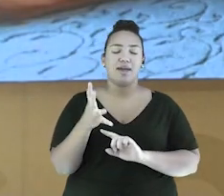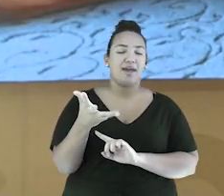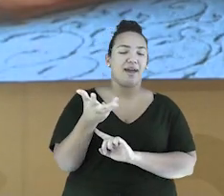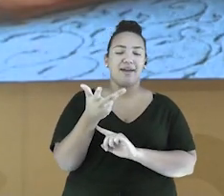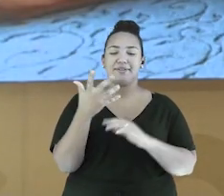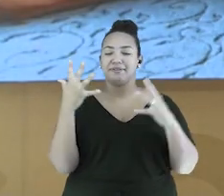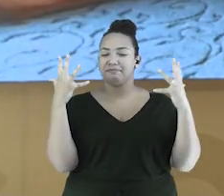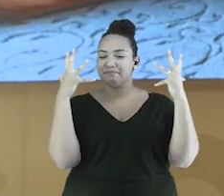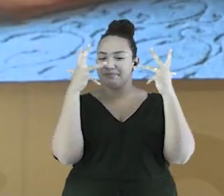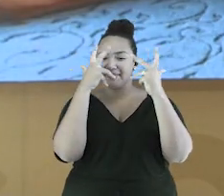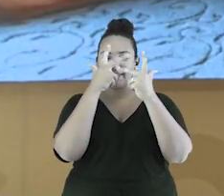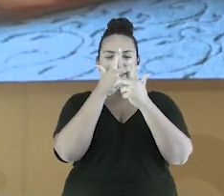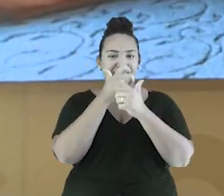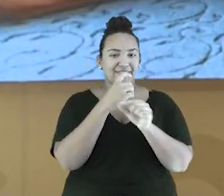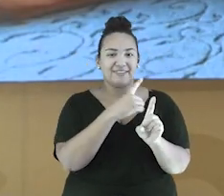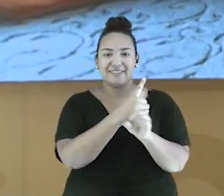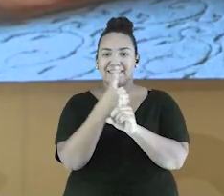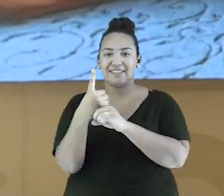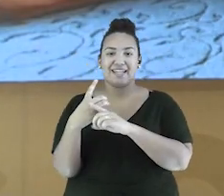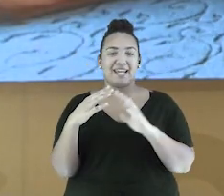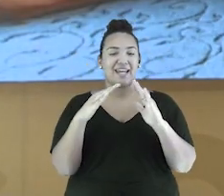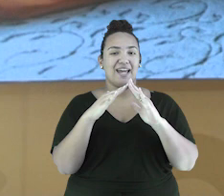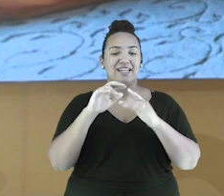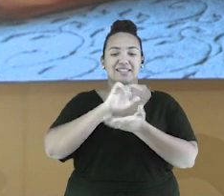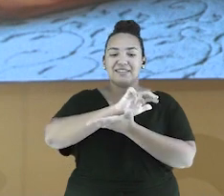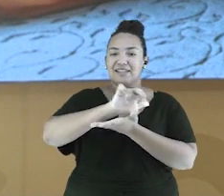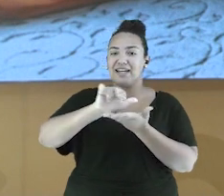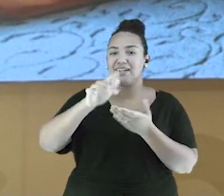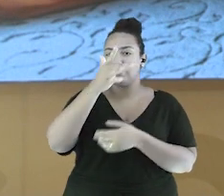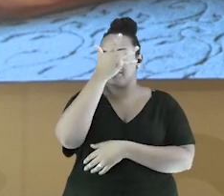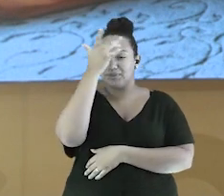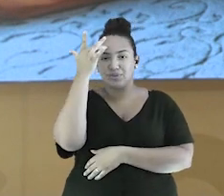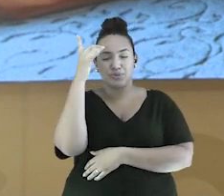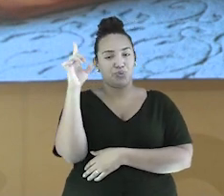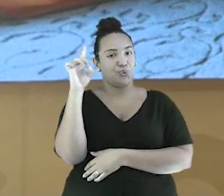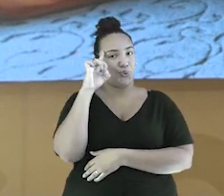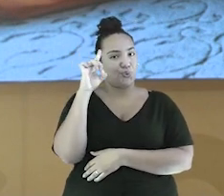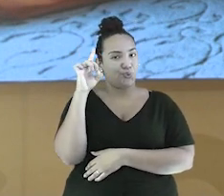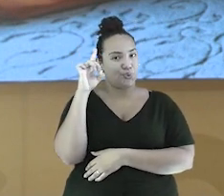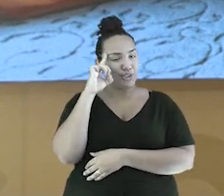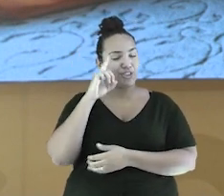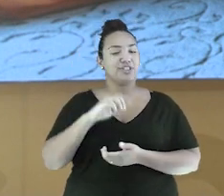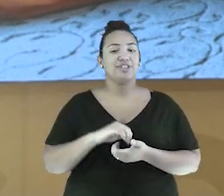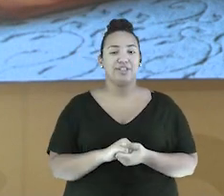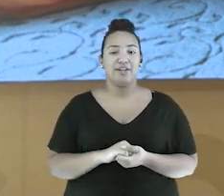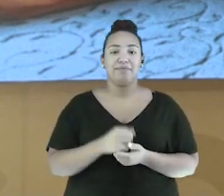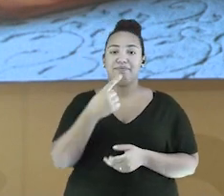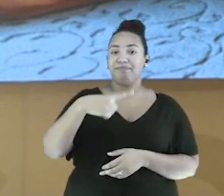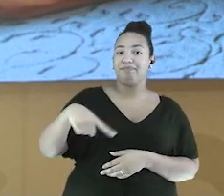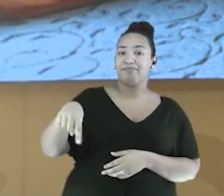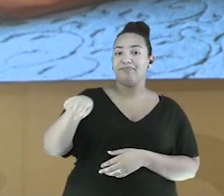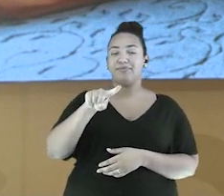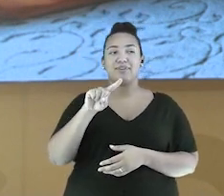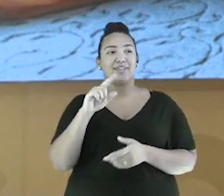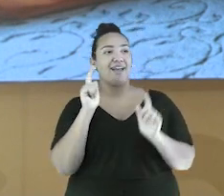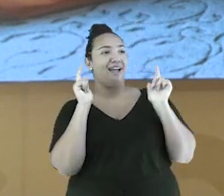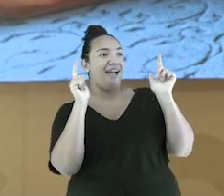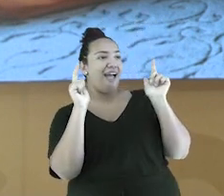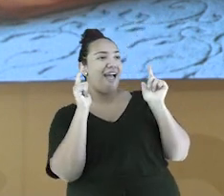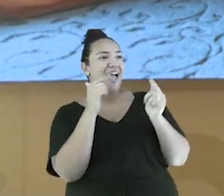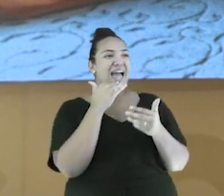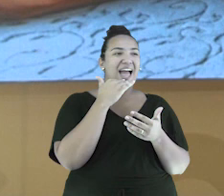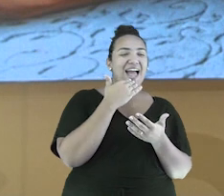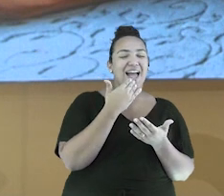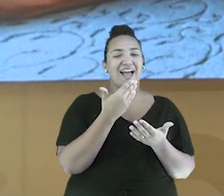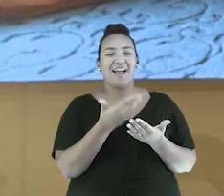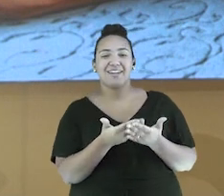belíssimas que estão nas casas de milhões de brasileiros todos os dias e que têm o poder de tanto nos entreter como nos